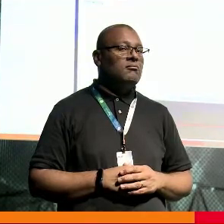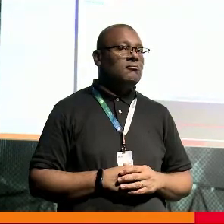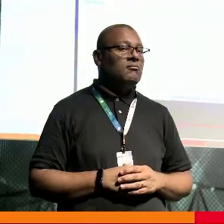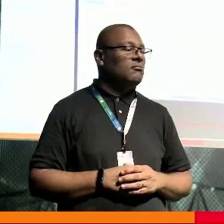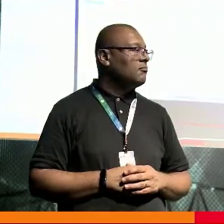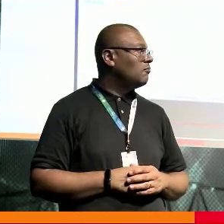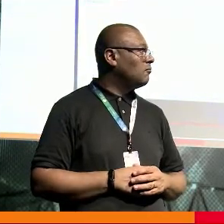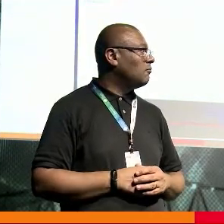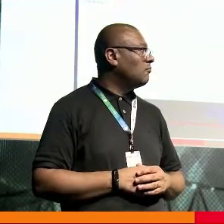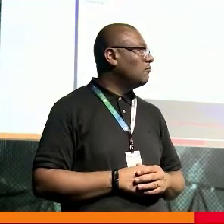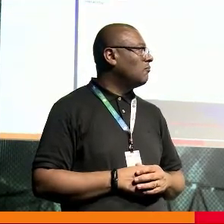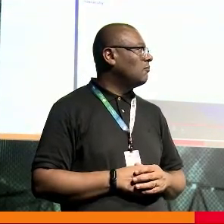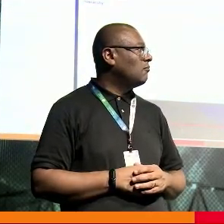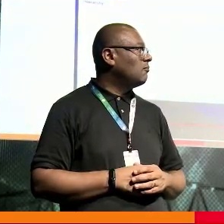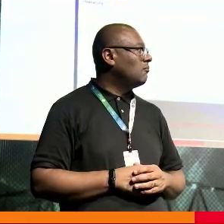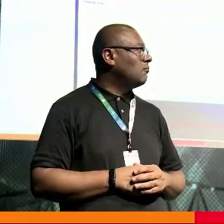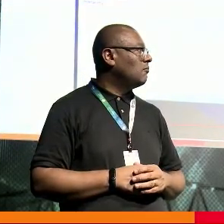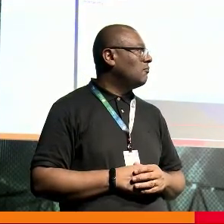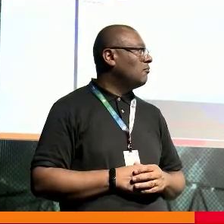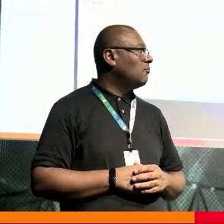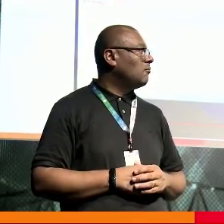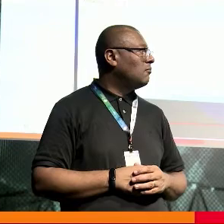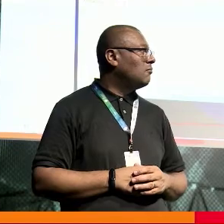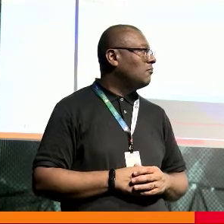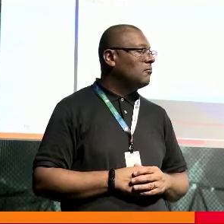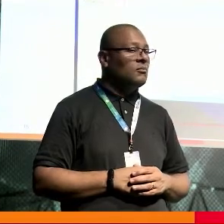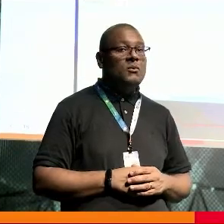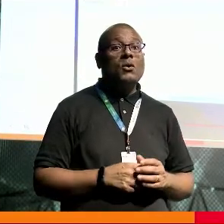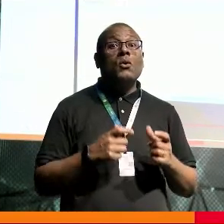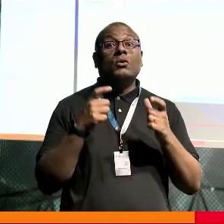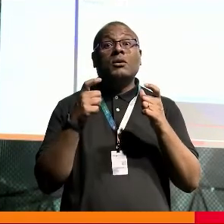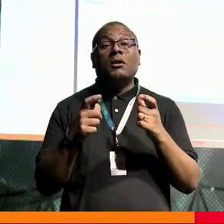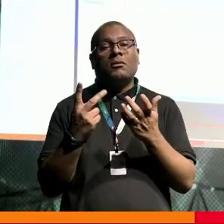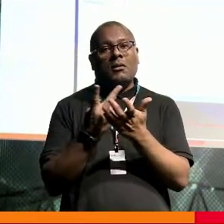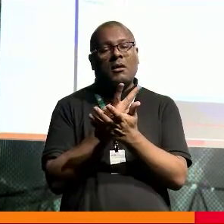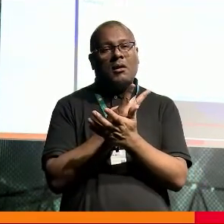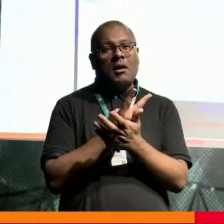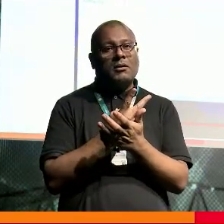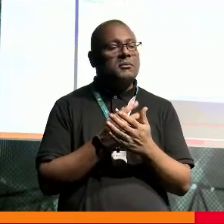errado. O trem estava no lugar errado, gente, espera aí.